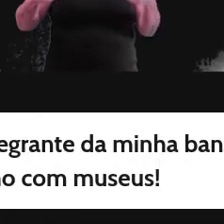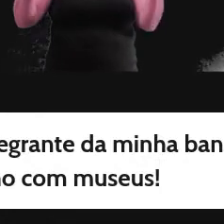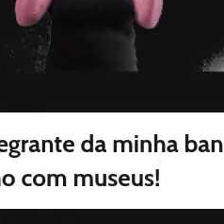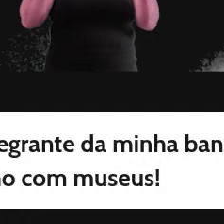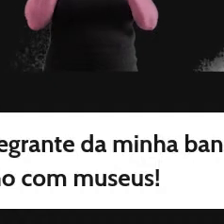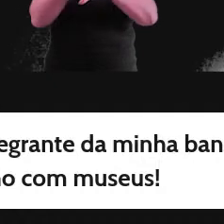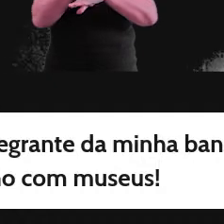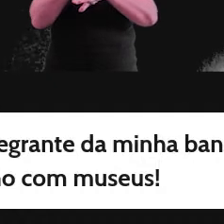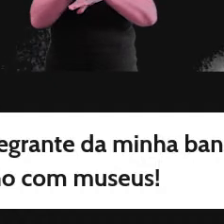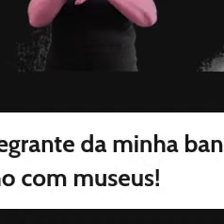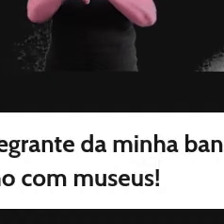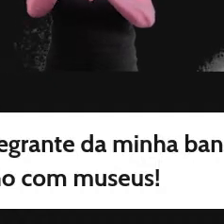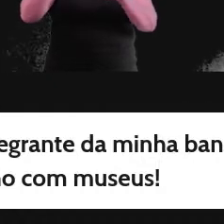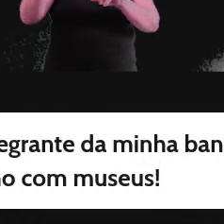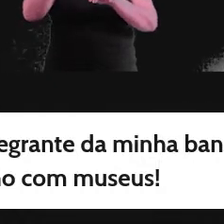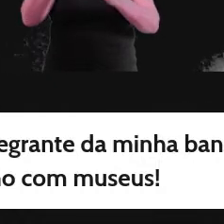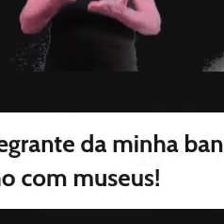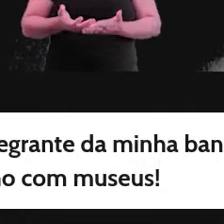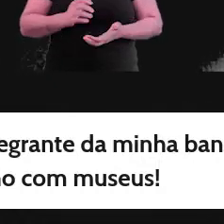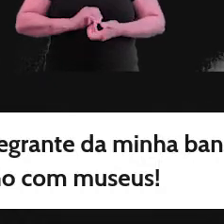dessa acessibilidade social.